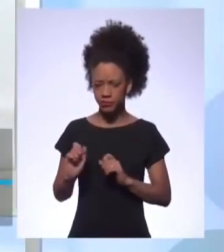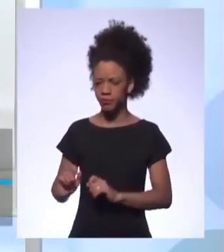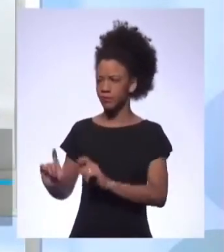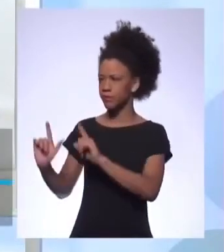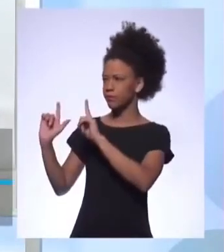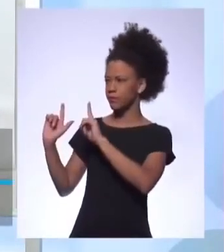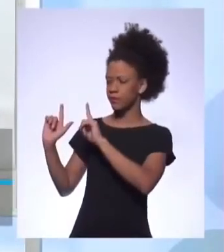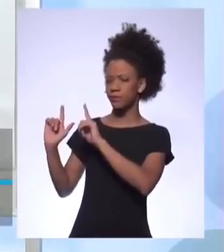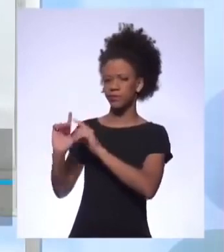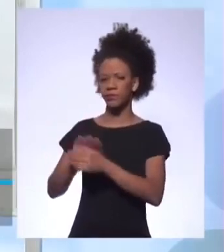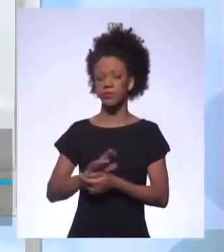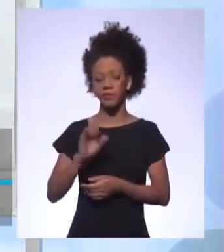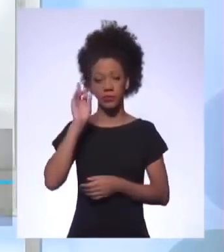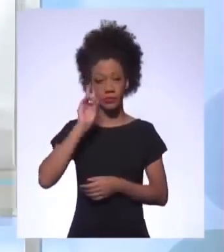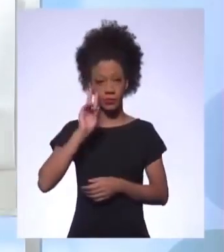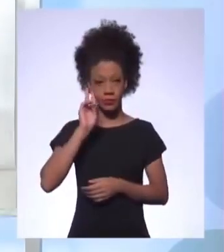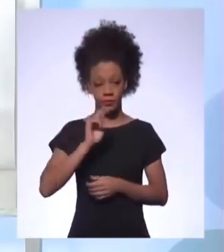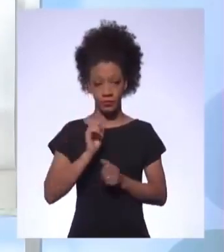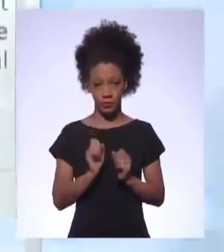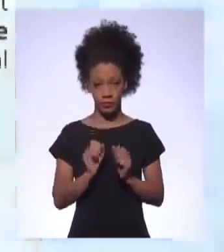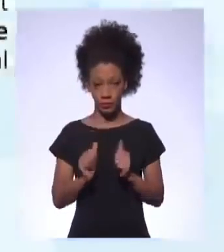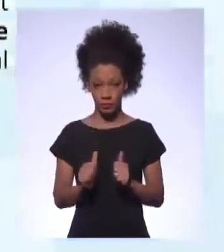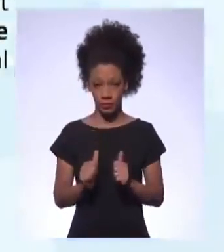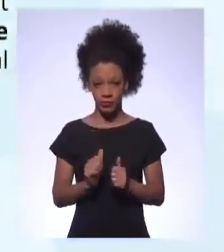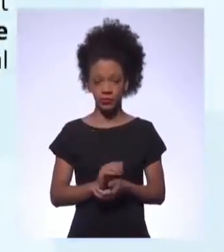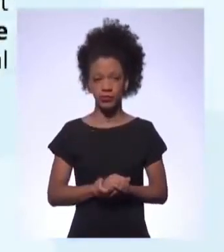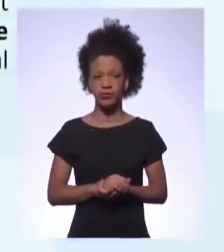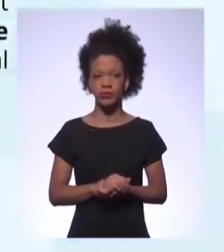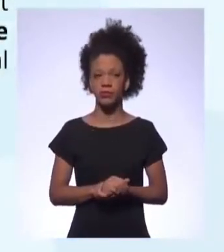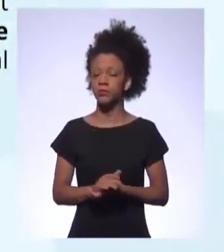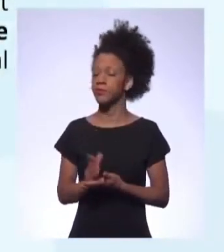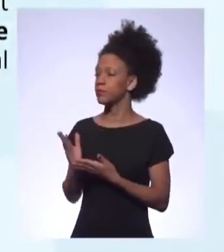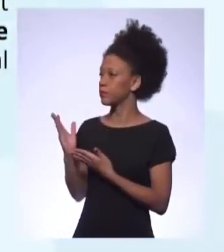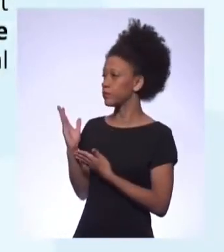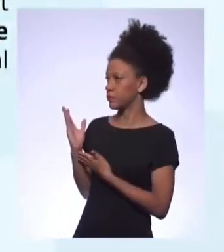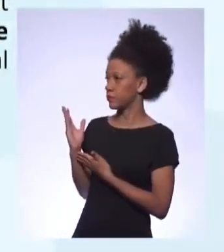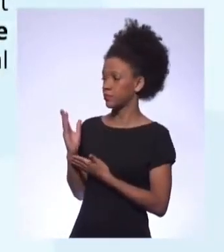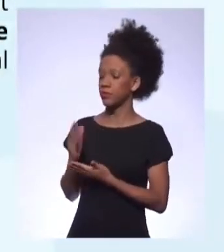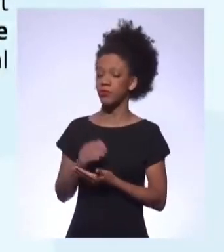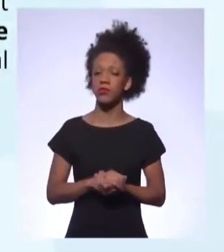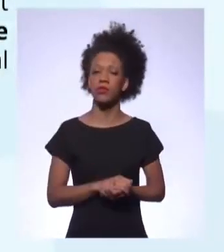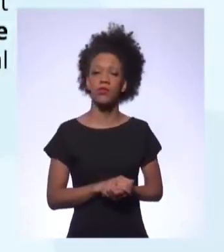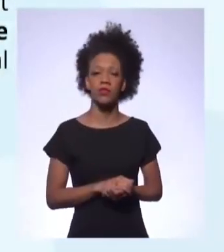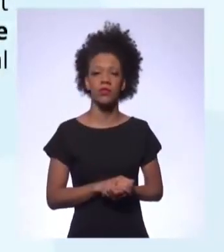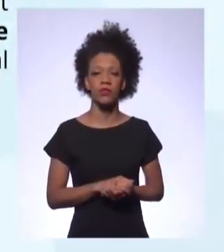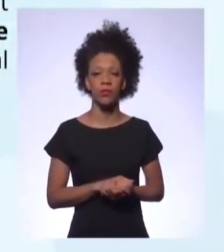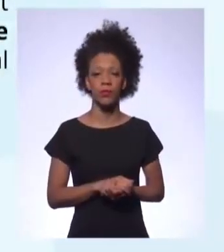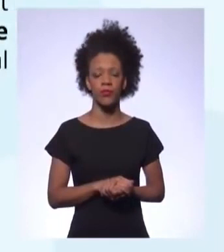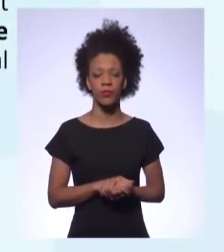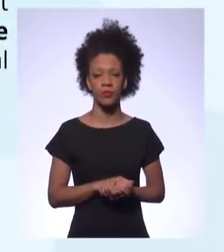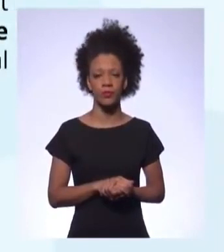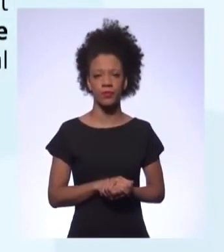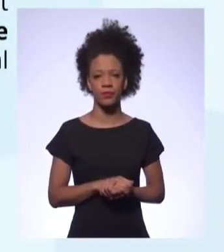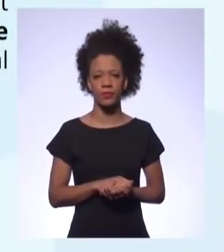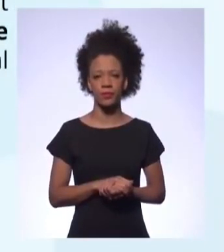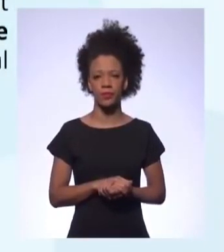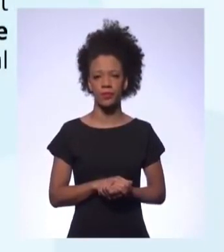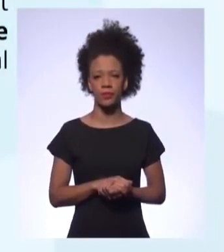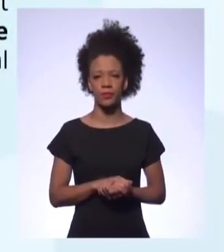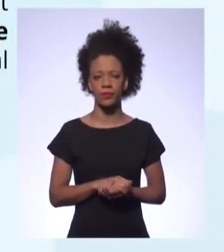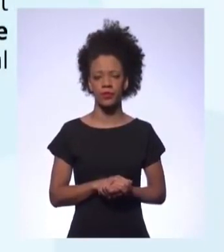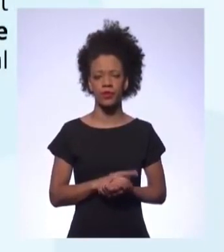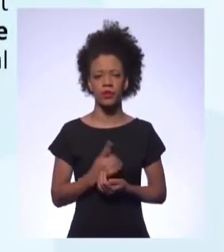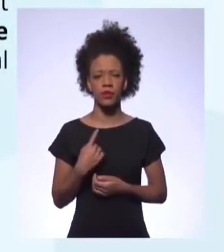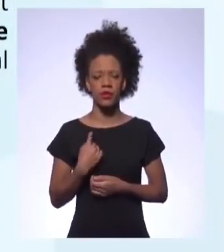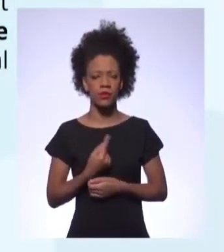tela. Vamos relembrar, ok? Pode colocar? In our second class of this term, Na